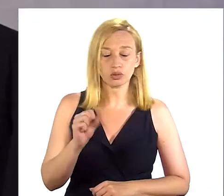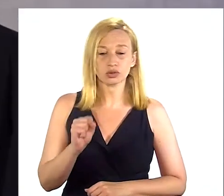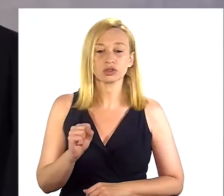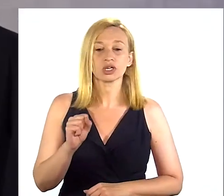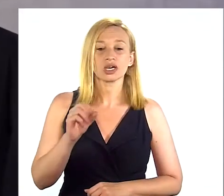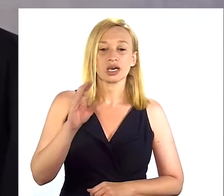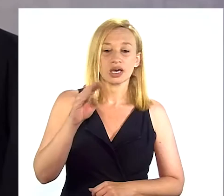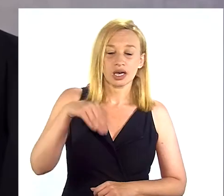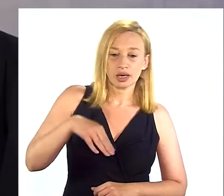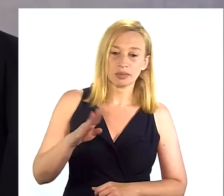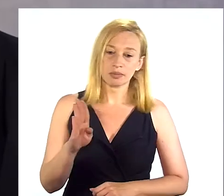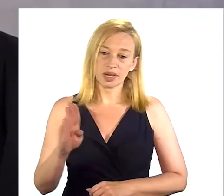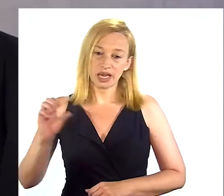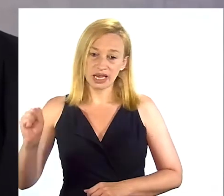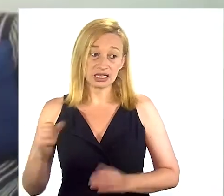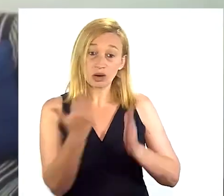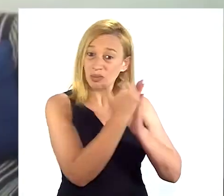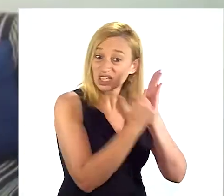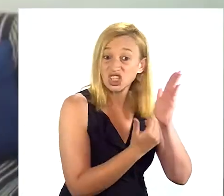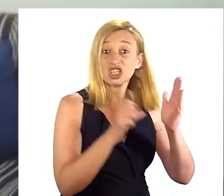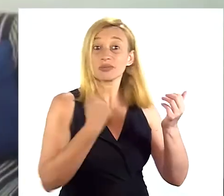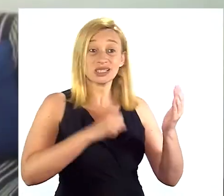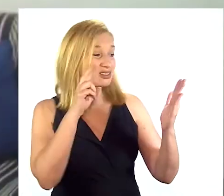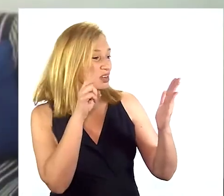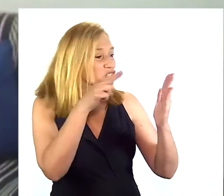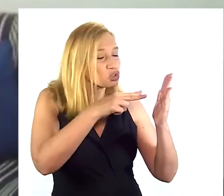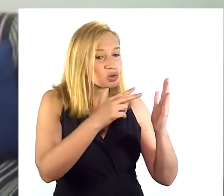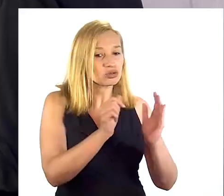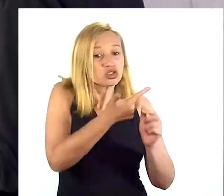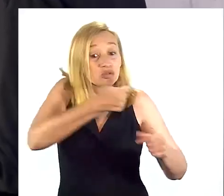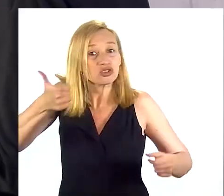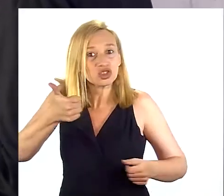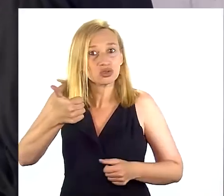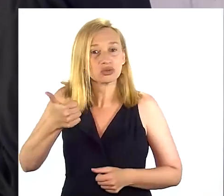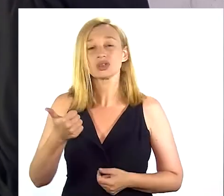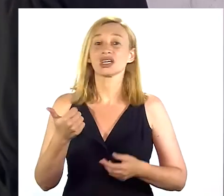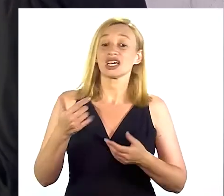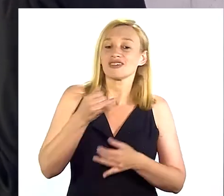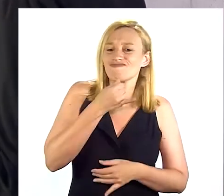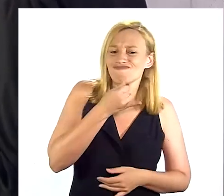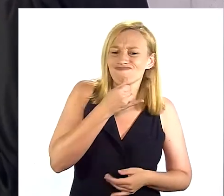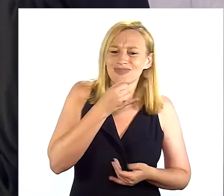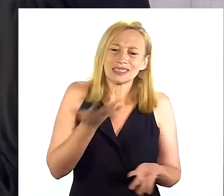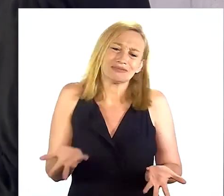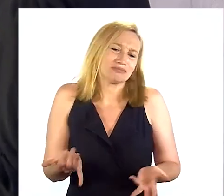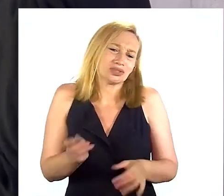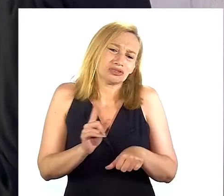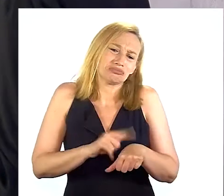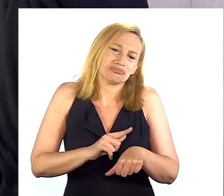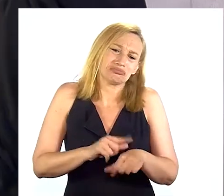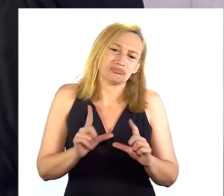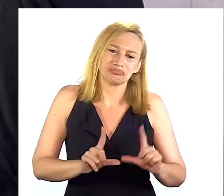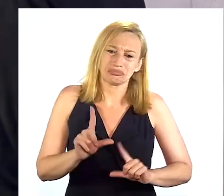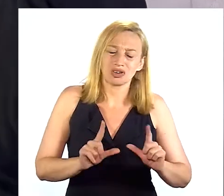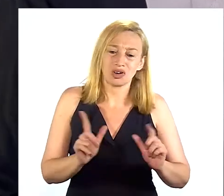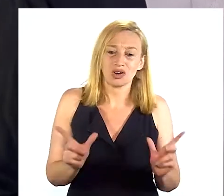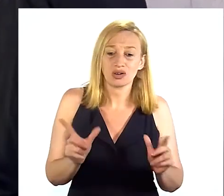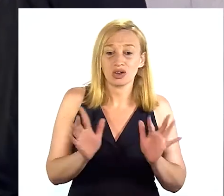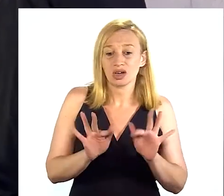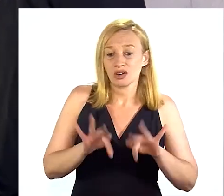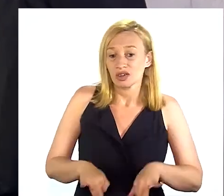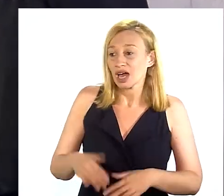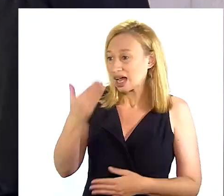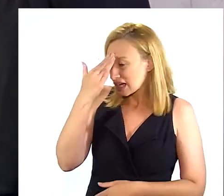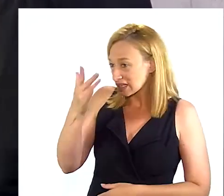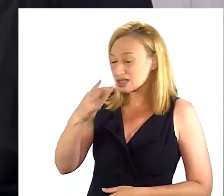Depois tem os blocos com o BNDES, que são muito grandes. É uma agenda que a gente tem que ficar de olho aí para 2021. Bem, infelizmente, o nosso programa